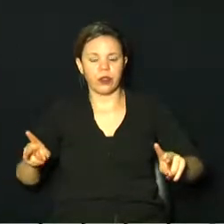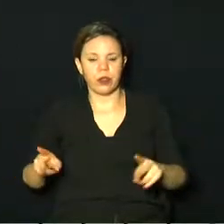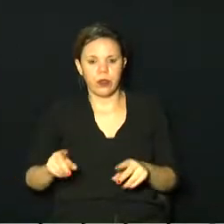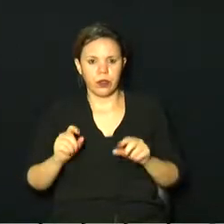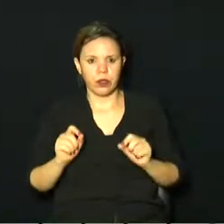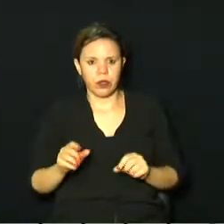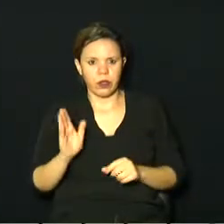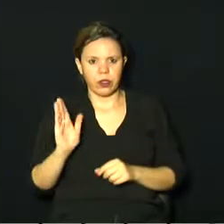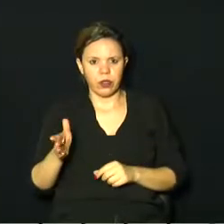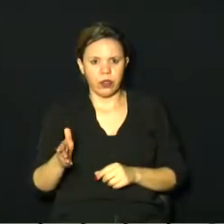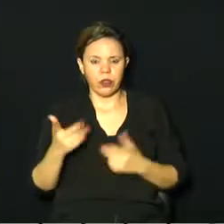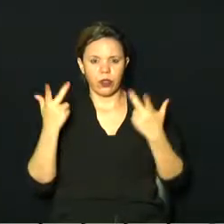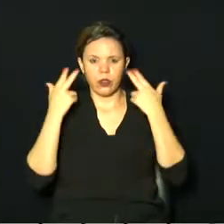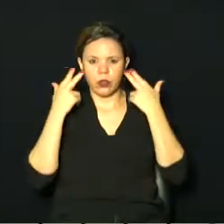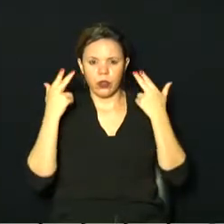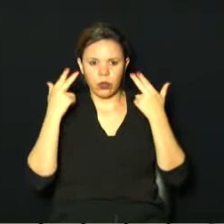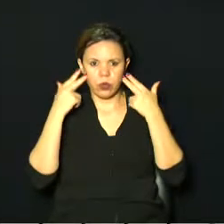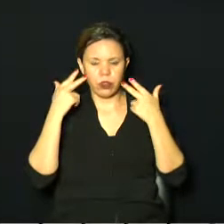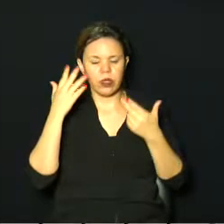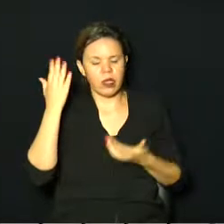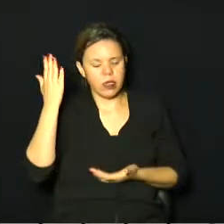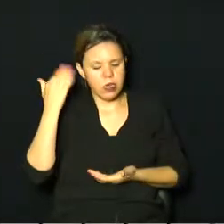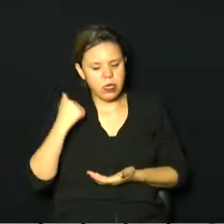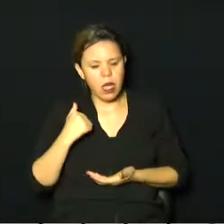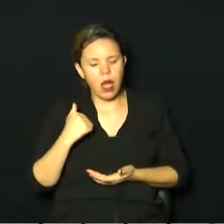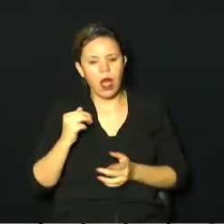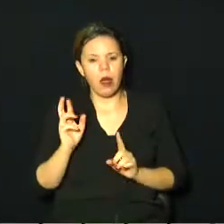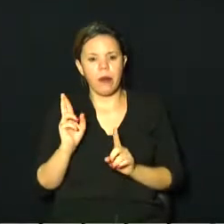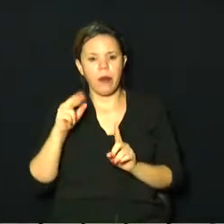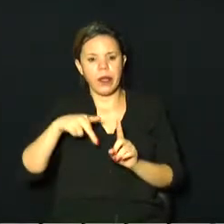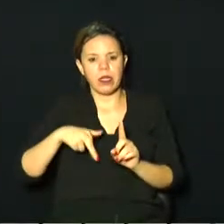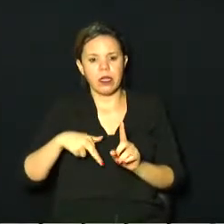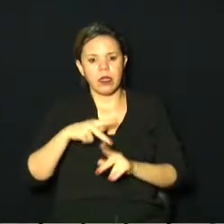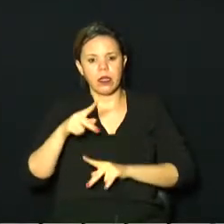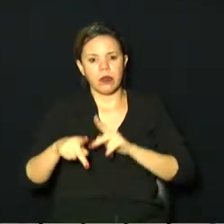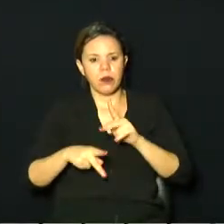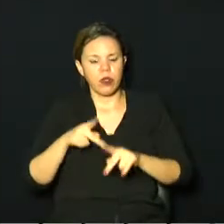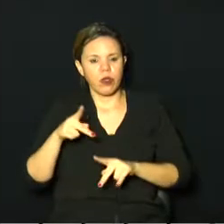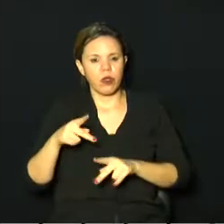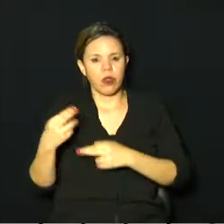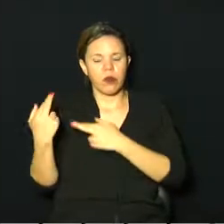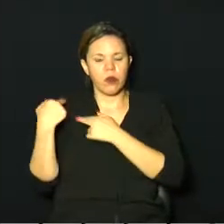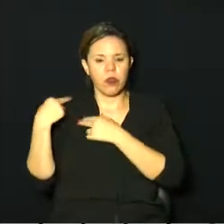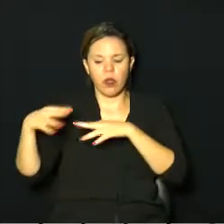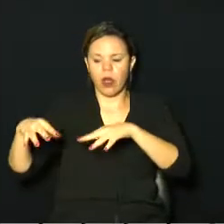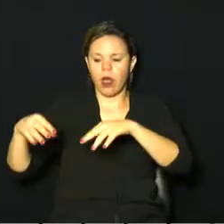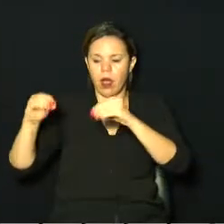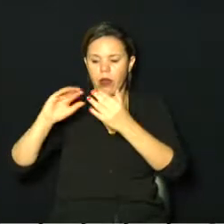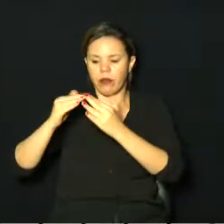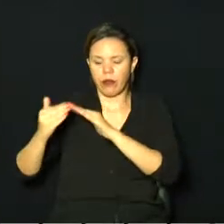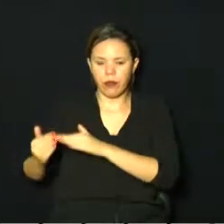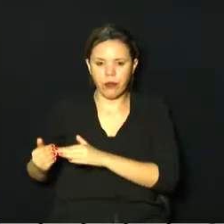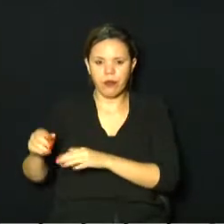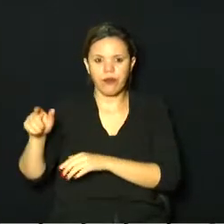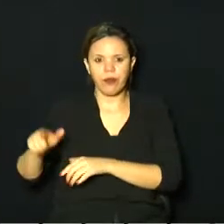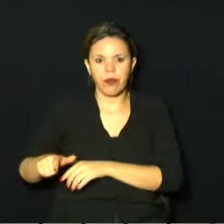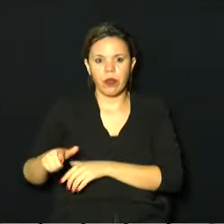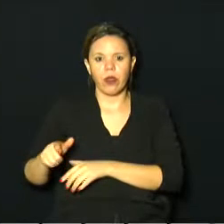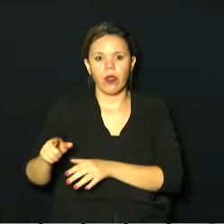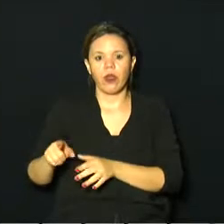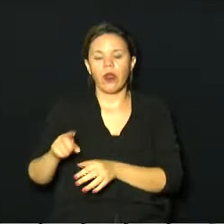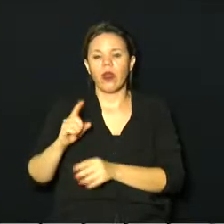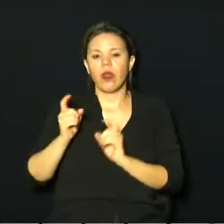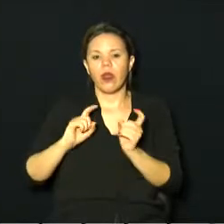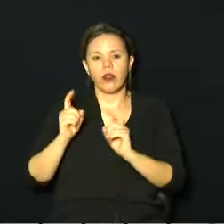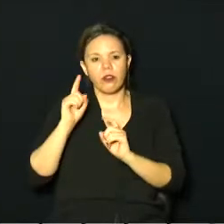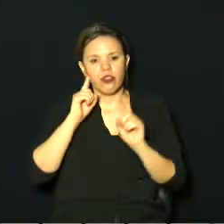daquelas que já são do conhecimento dos representantes da ocupação, o que foram objeto das reuniões ocorridas nos dias